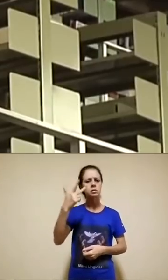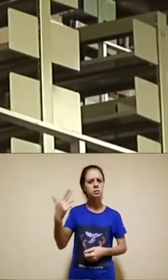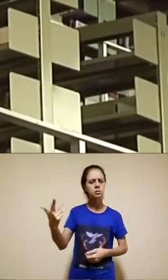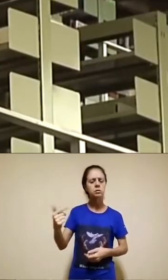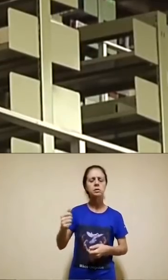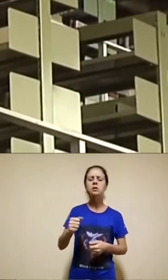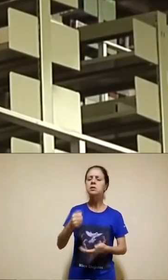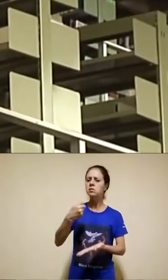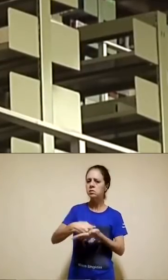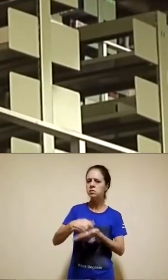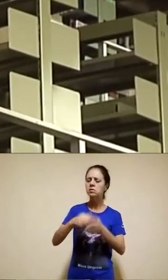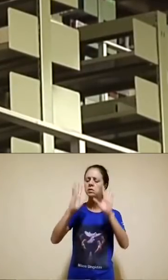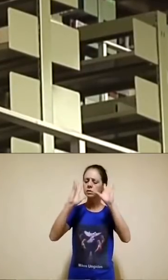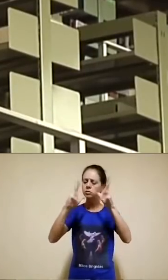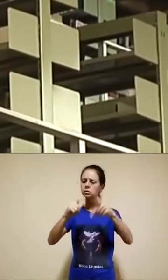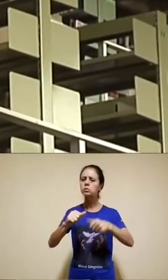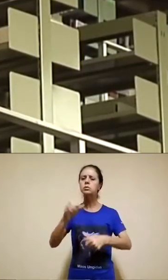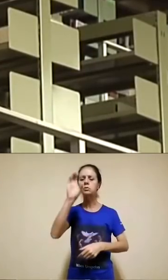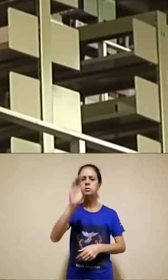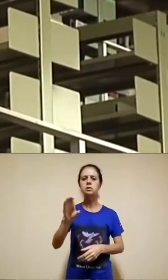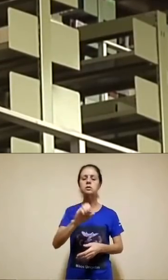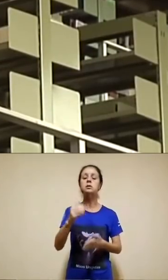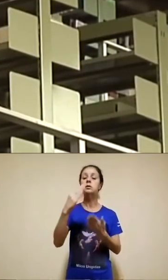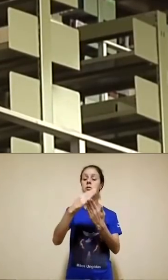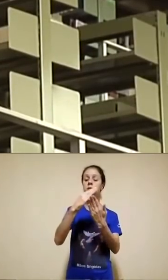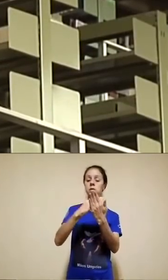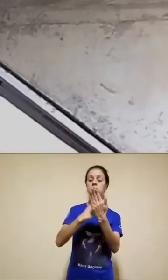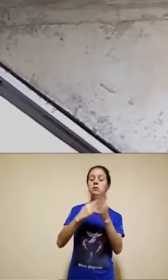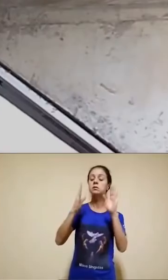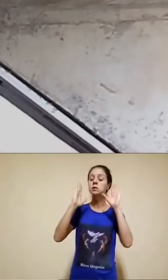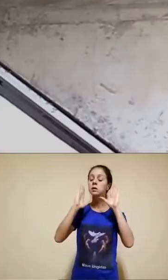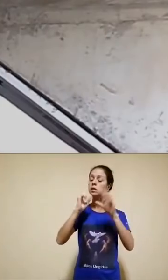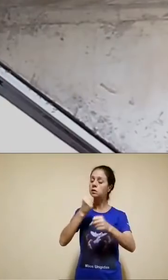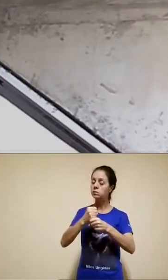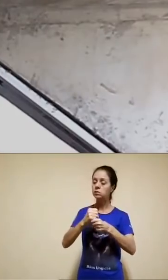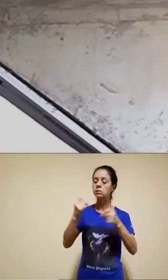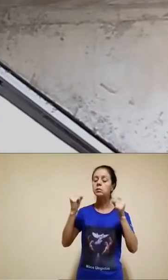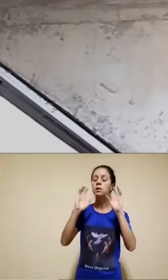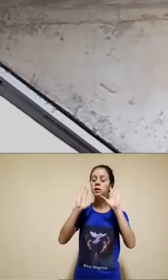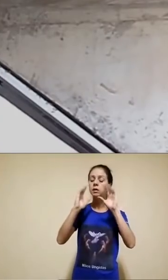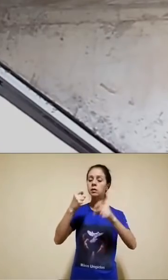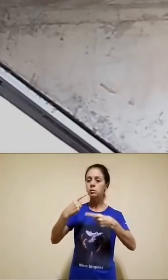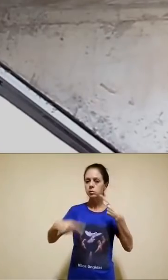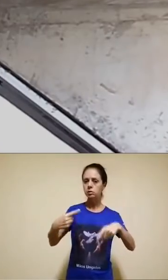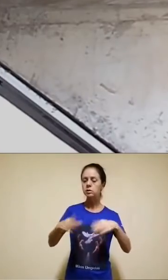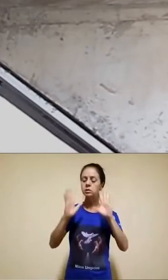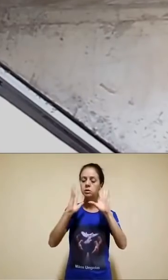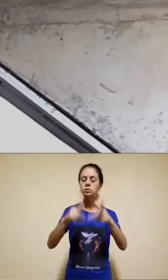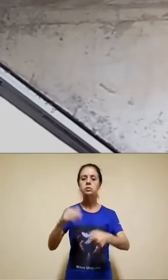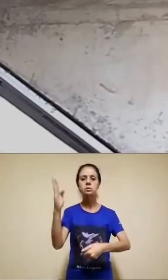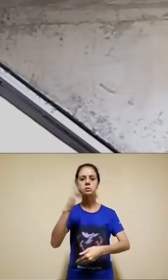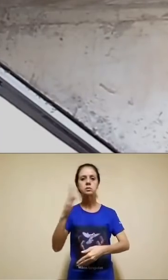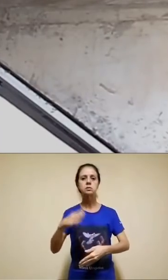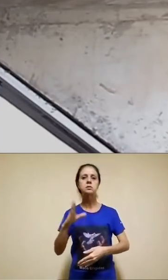Reforma Política Todos pelo Brasil vai para um rápido intervalo. E no próximo bloco vamos detalhar os 4